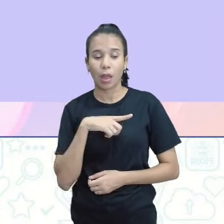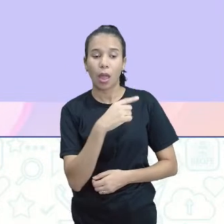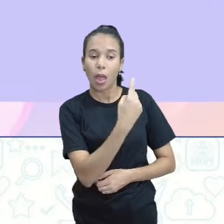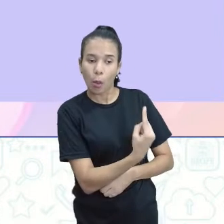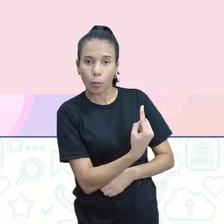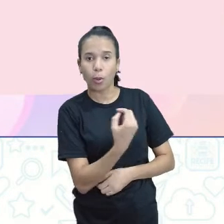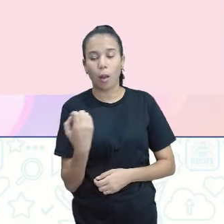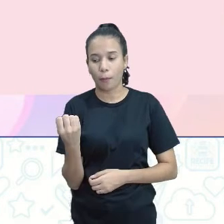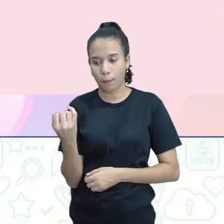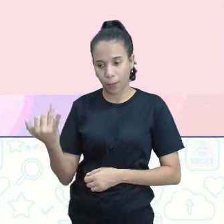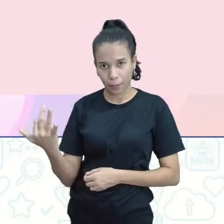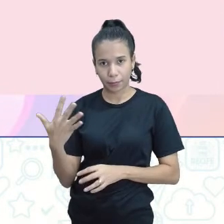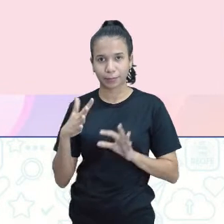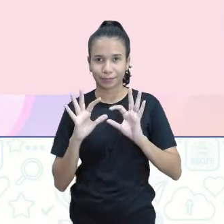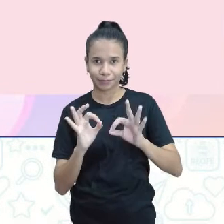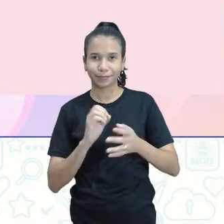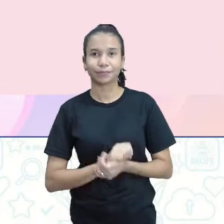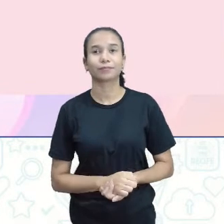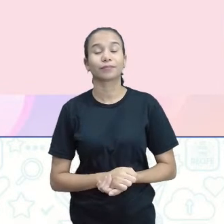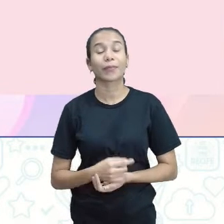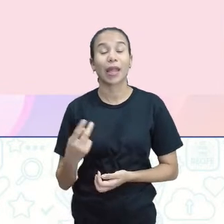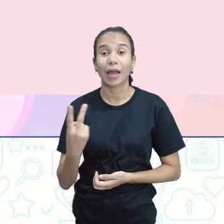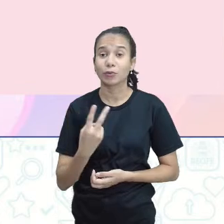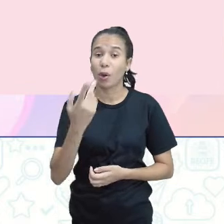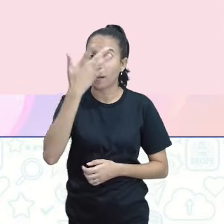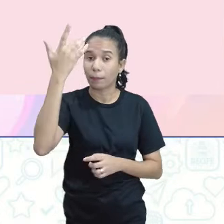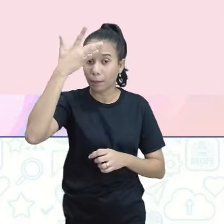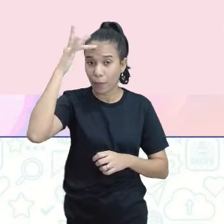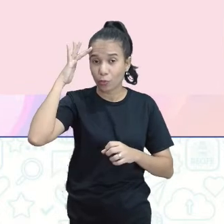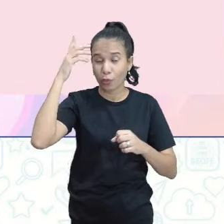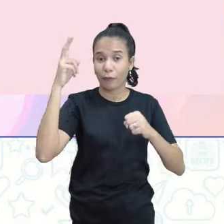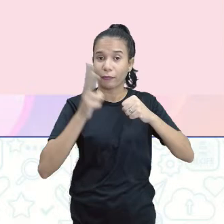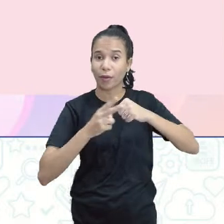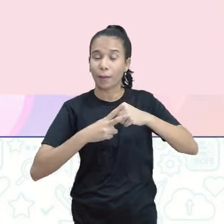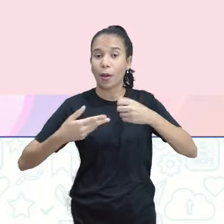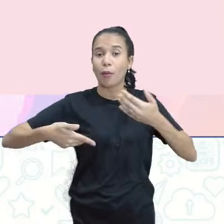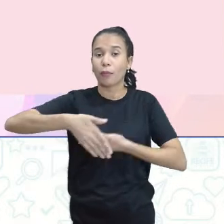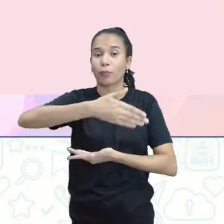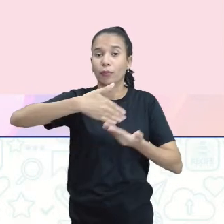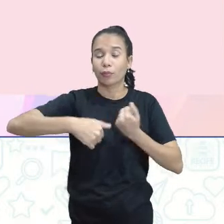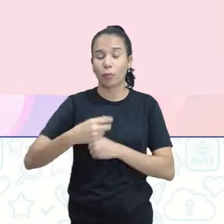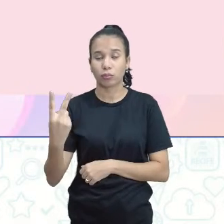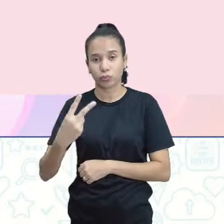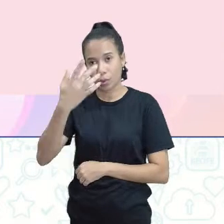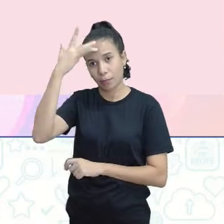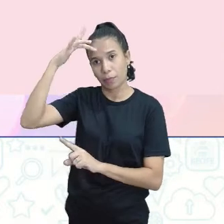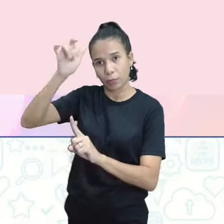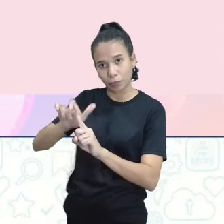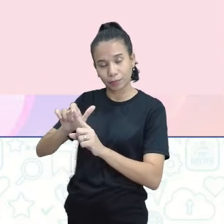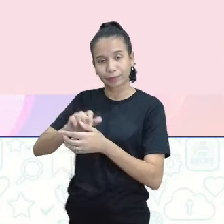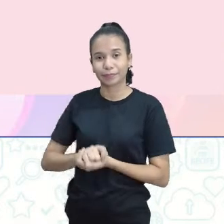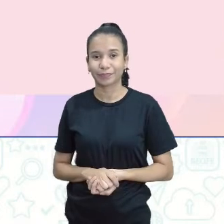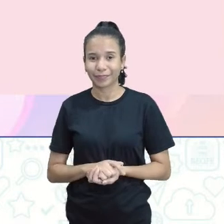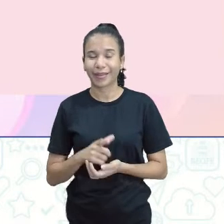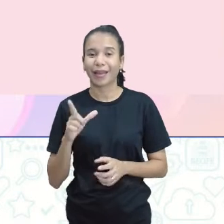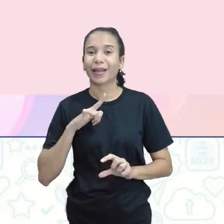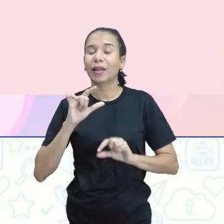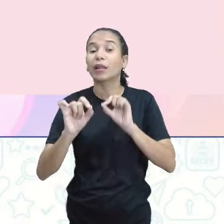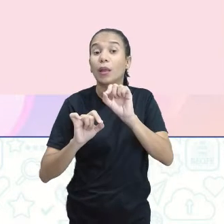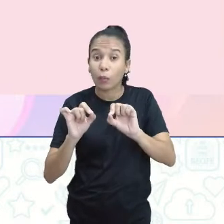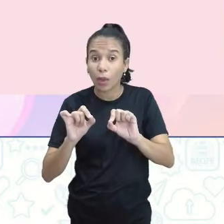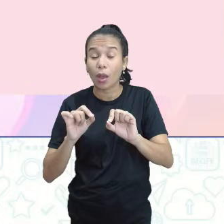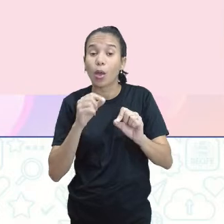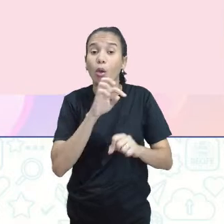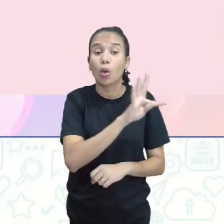nós plural, tá? A segunda pessoa verbal relaciona-se com a segunda pessoa do discurso. Expressa pelos